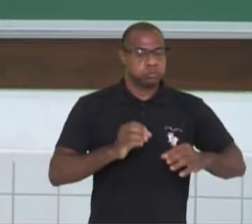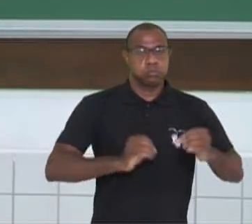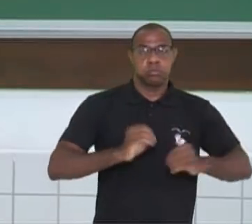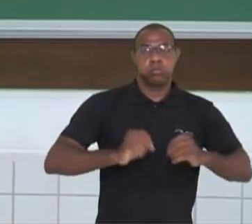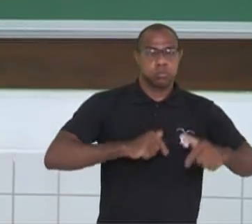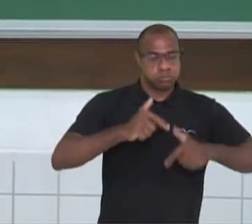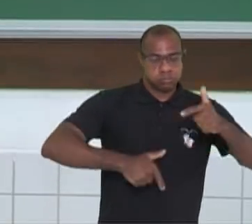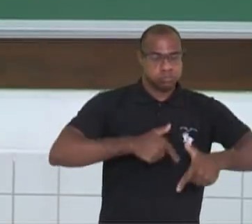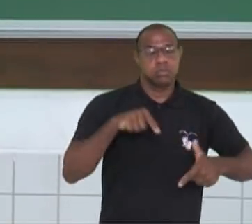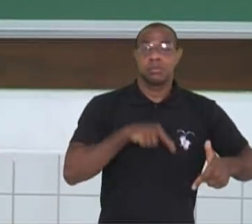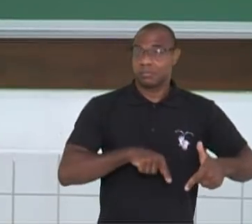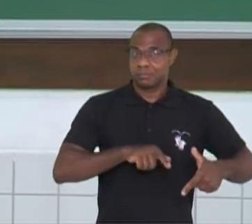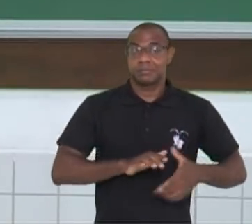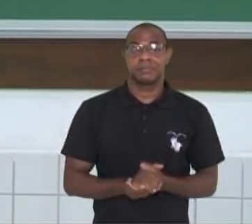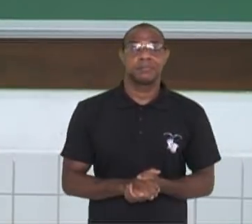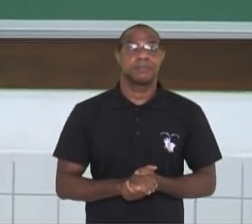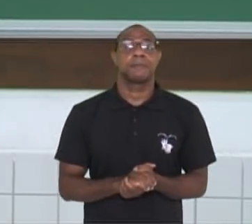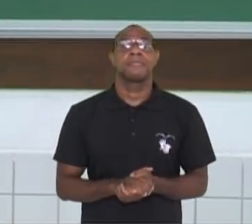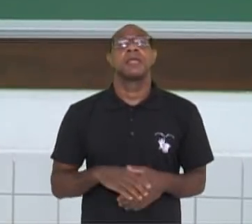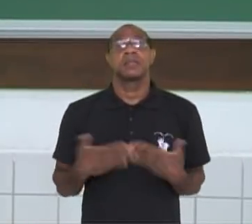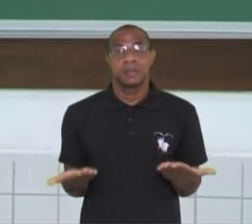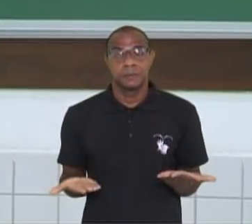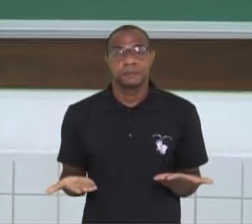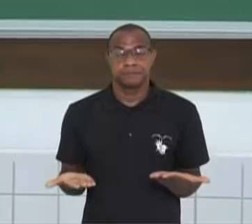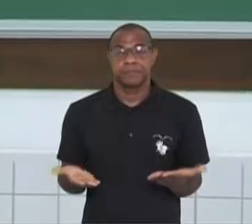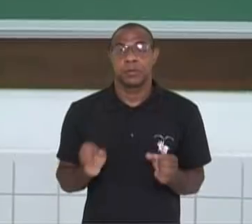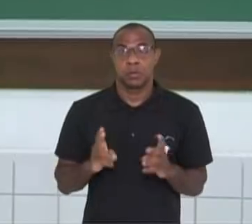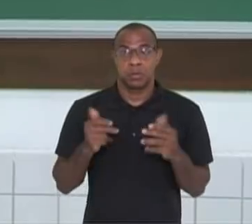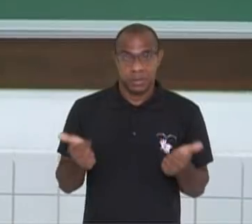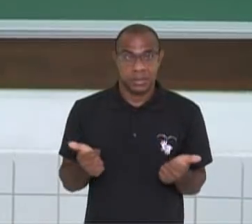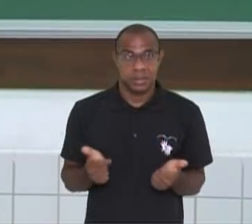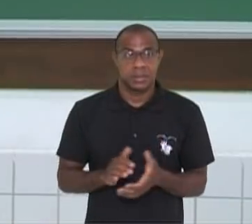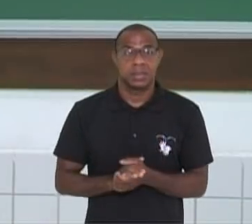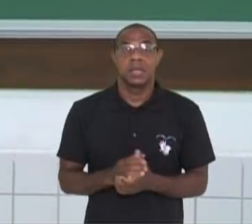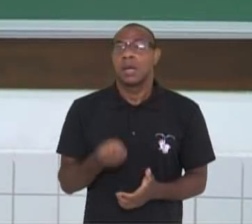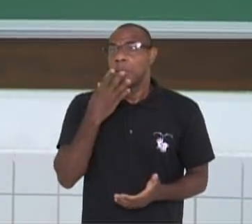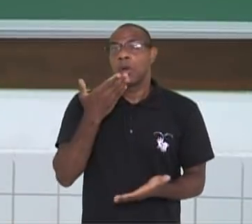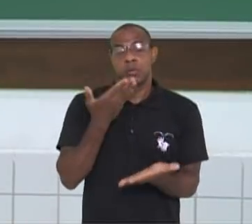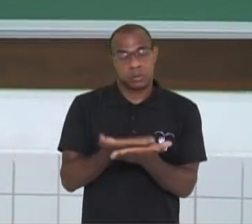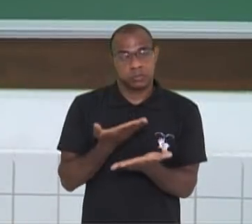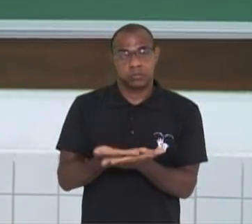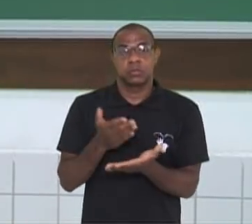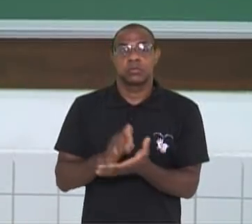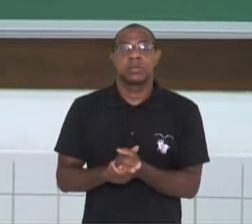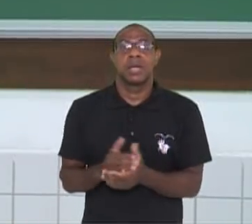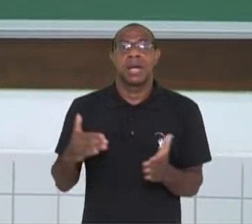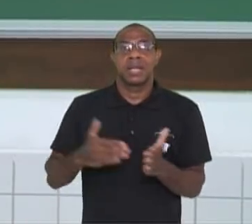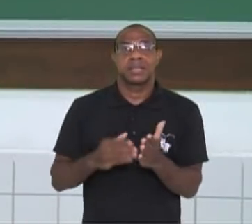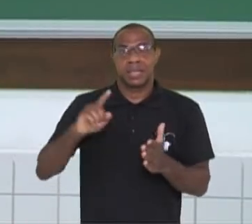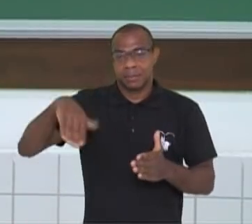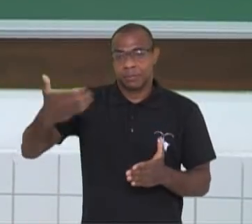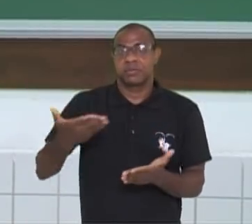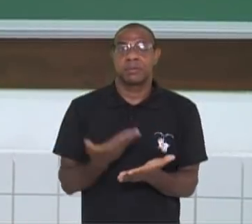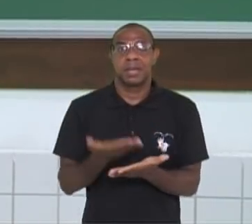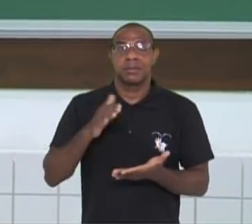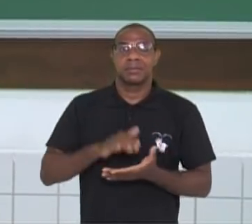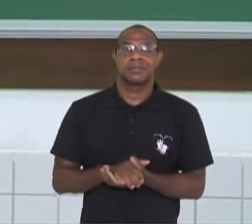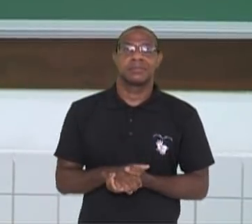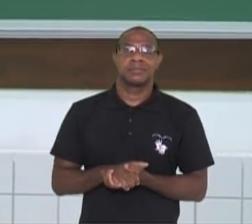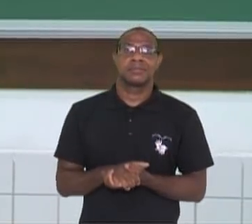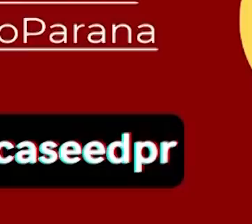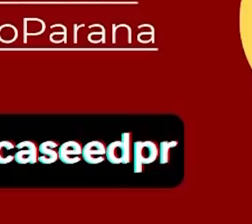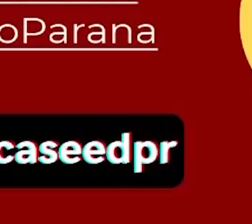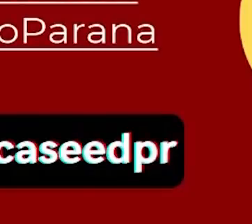os trabalhadores. Ok, pessoal? É isso. Bons estudos para você! Tchau, povo!